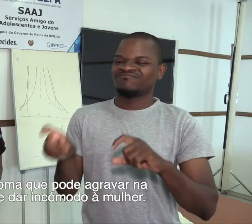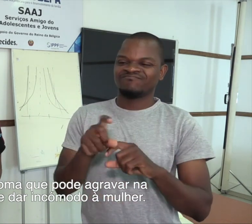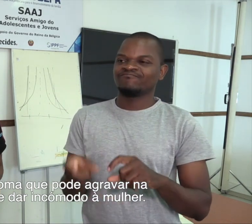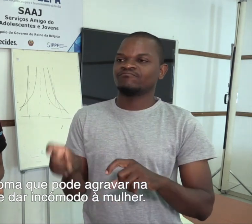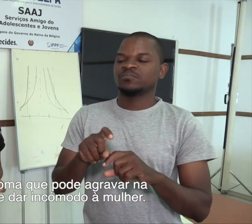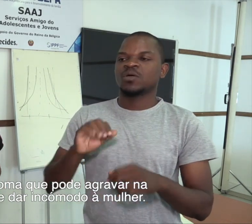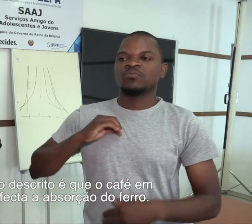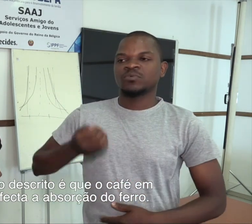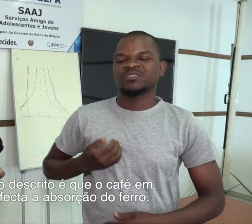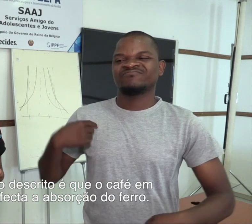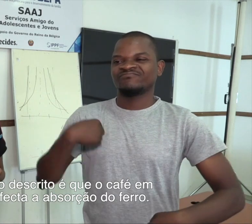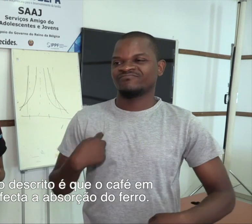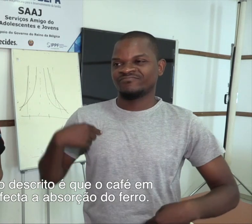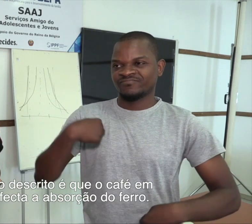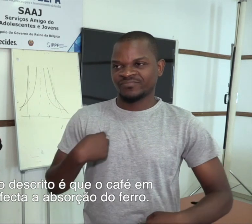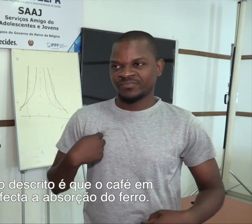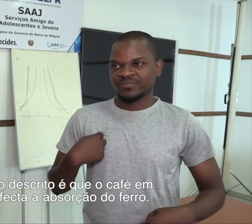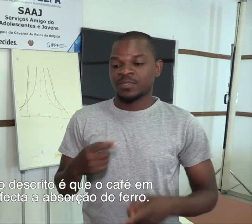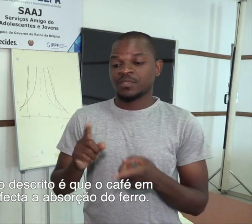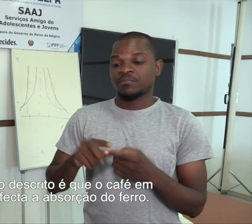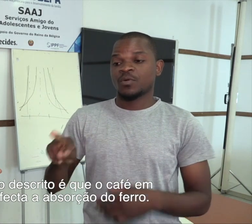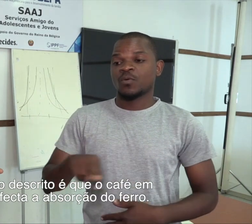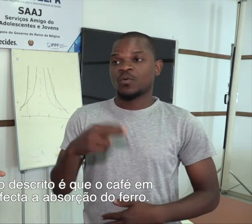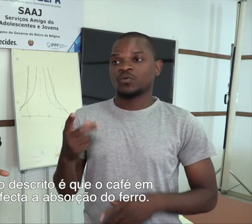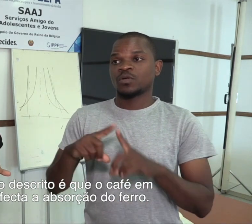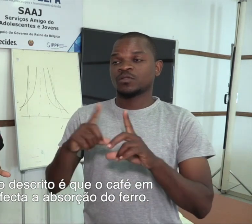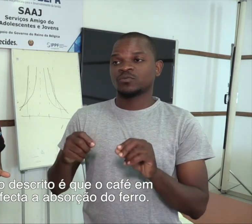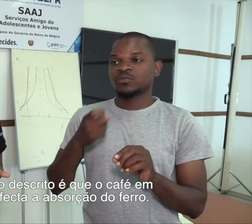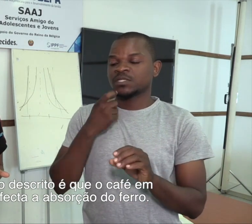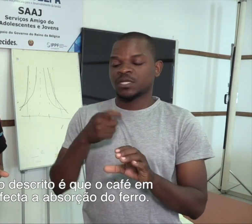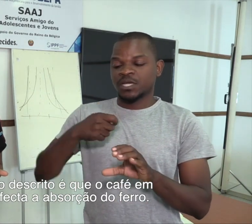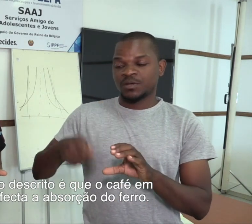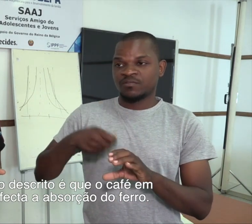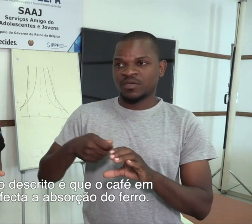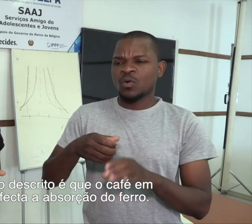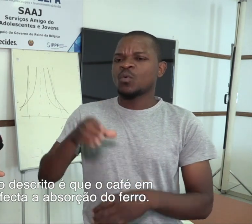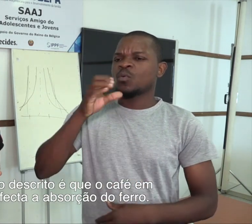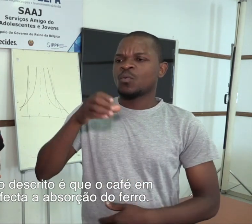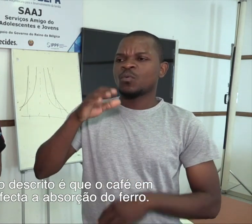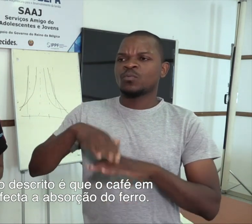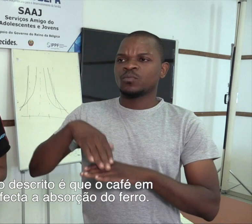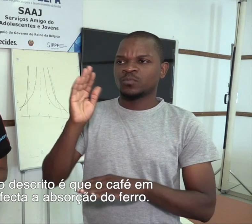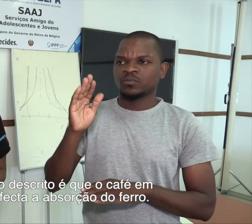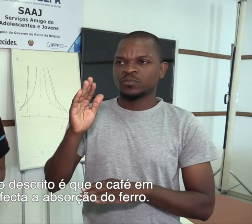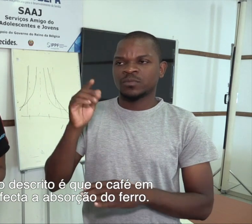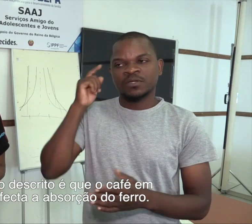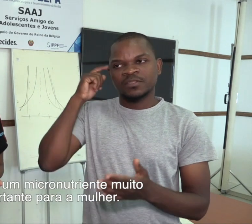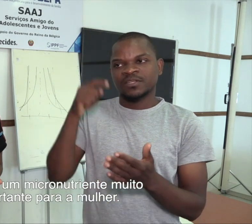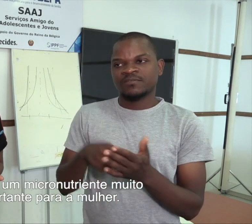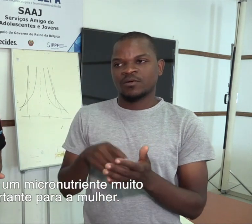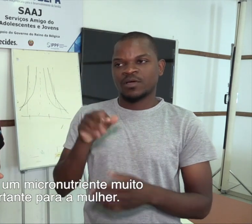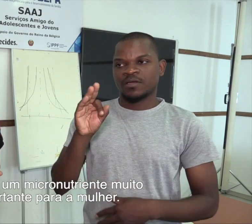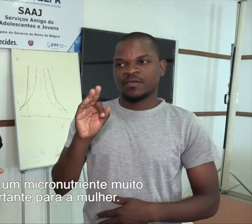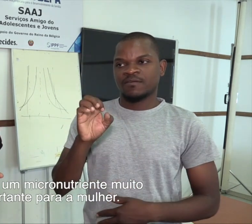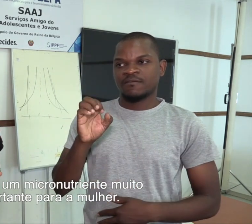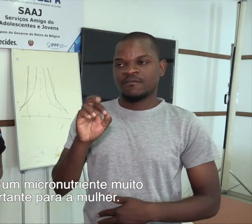incômodo da mulher. Outro efeito também que está descrito é que o café em excesso afeta a absorção do ferro. O